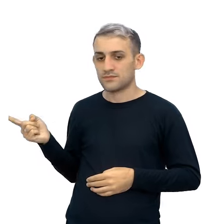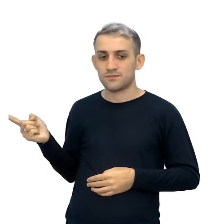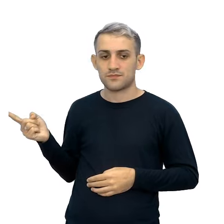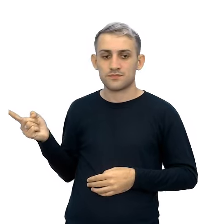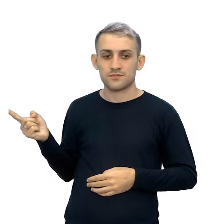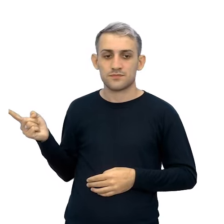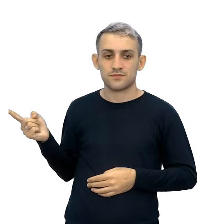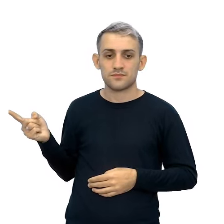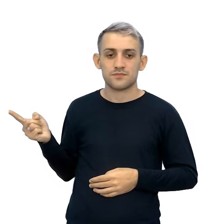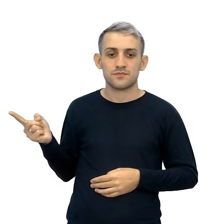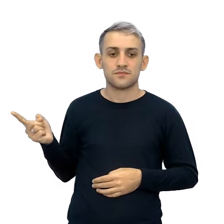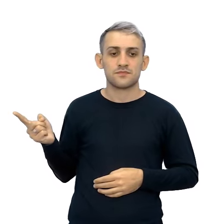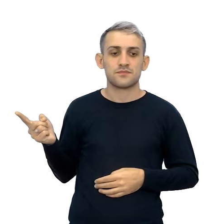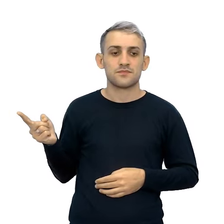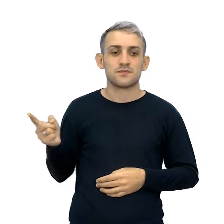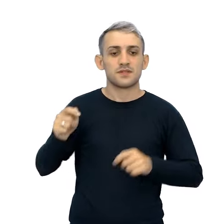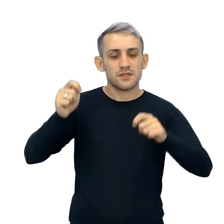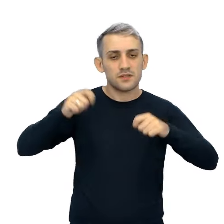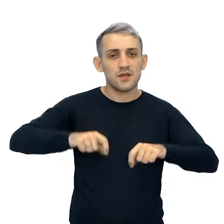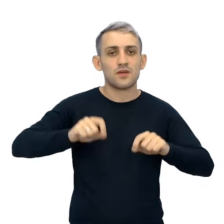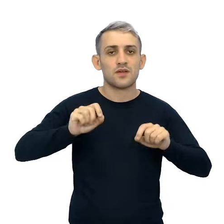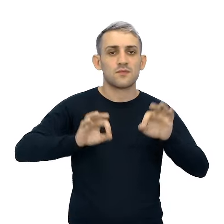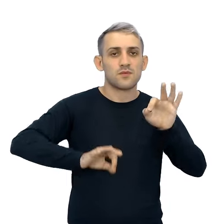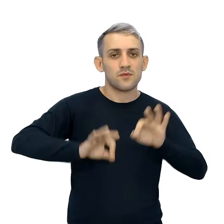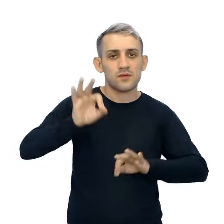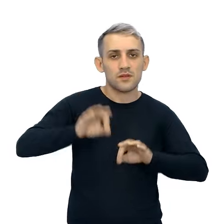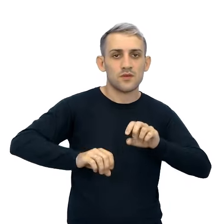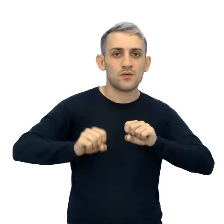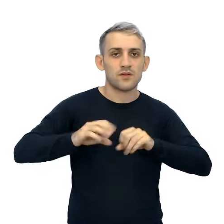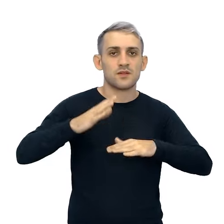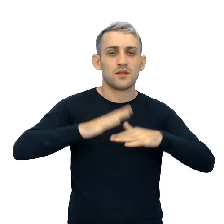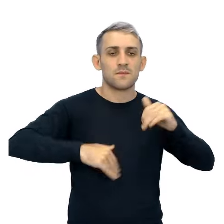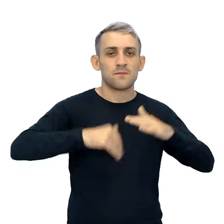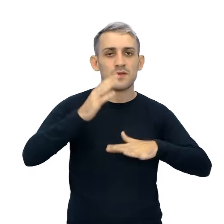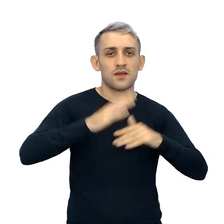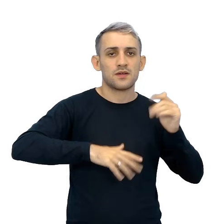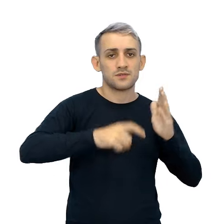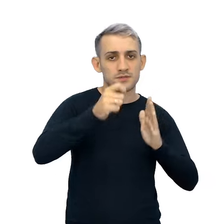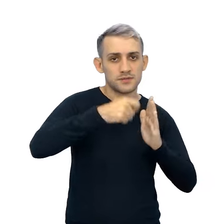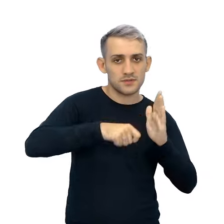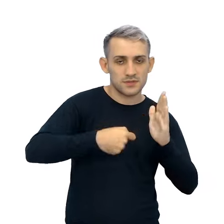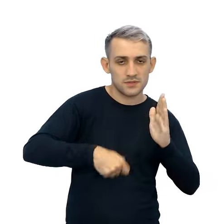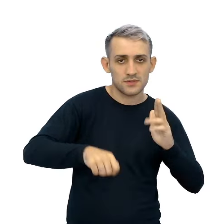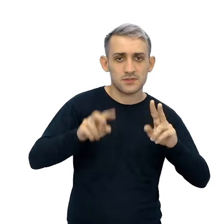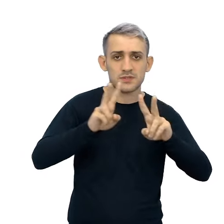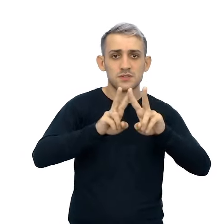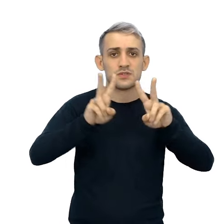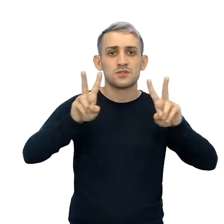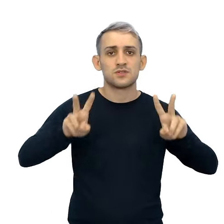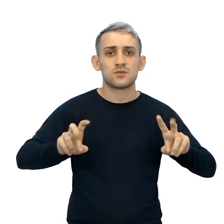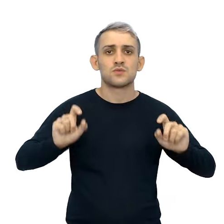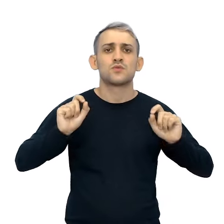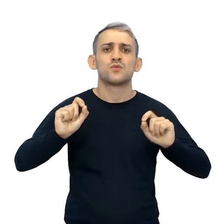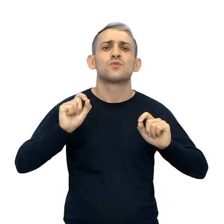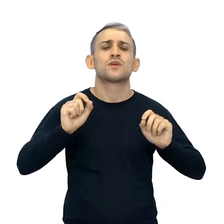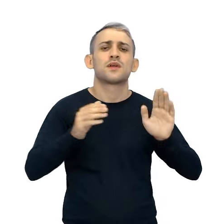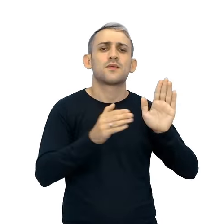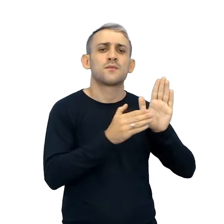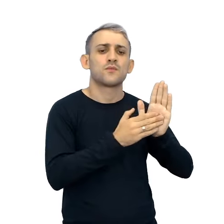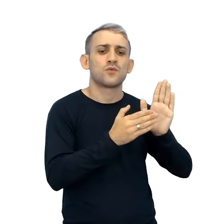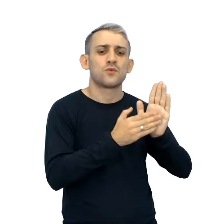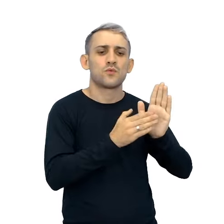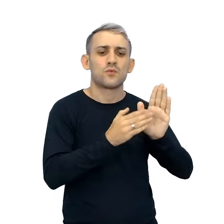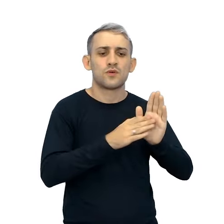Decândio, não é, para organizar o ensino das práticas de escrita em relação ao que é proposto